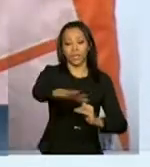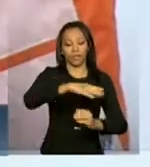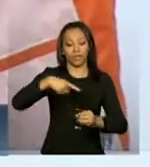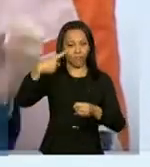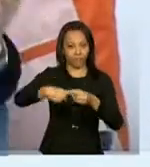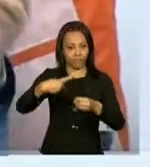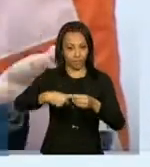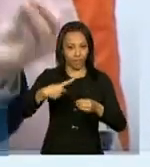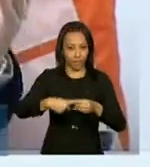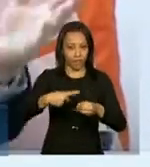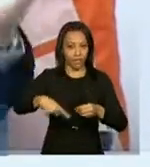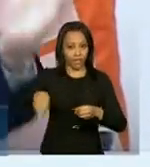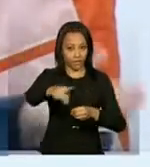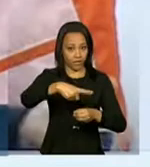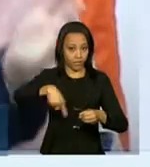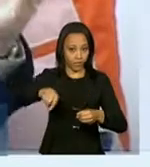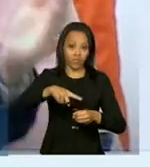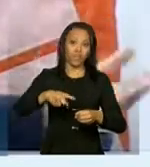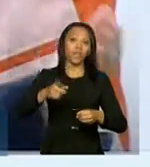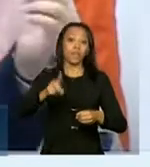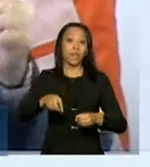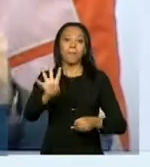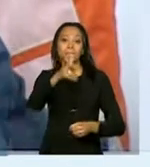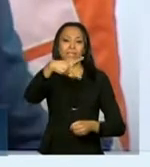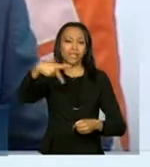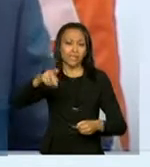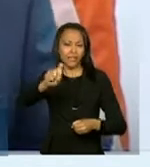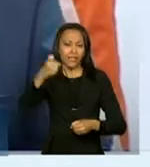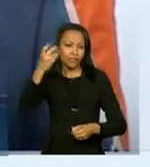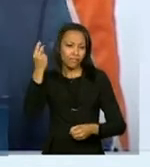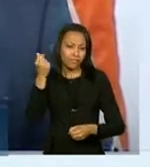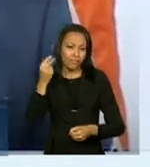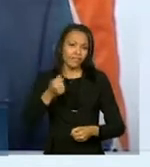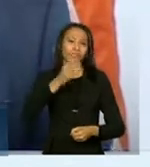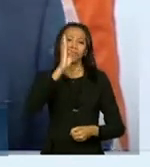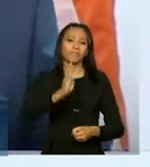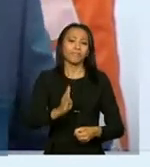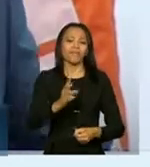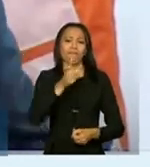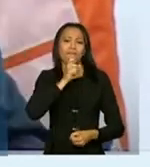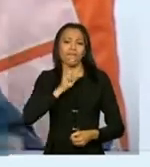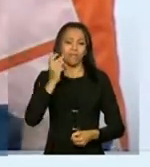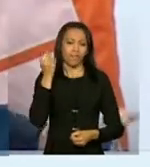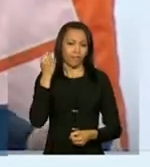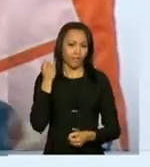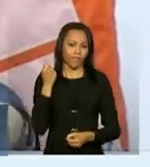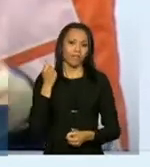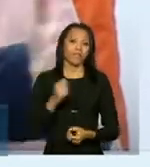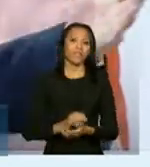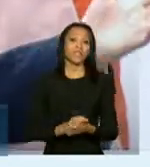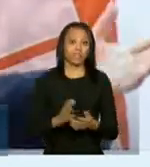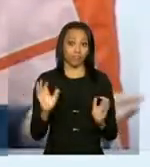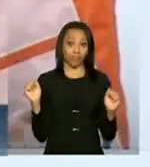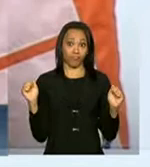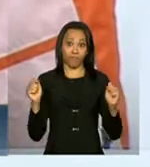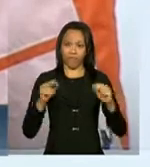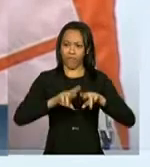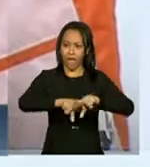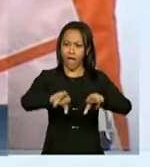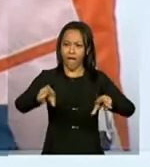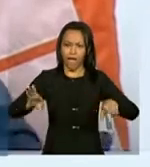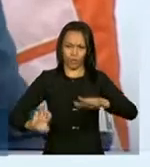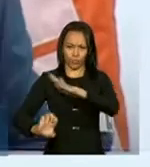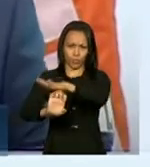senhora presidente, do presidente Venceslau Braz, presidente da República Velha, tivesse reunido tantos